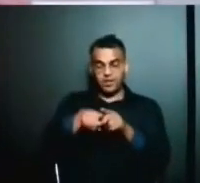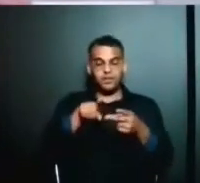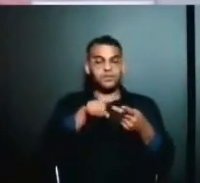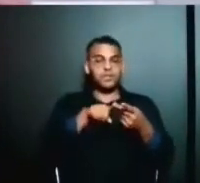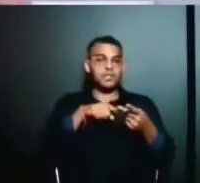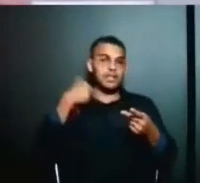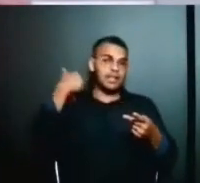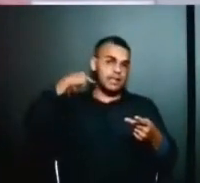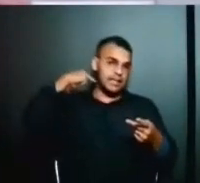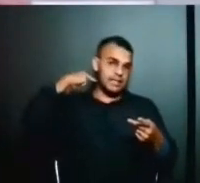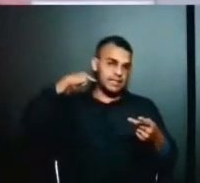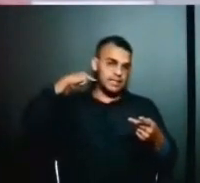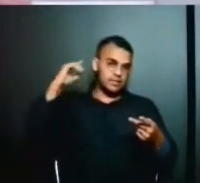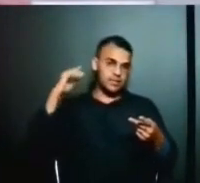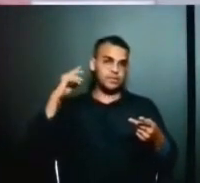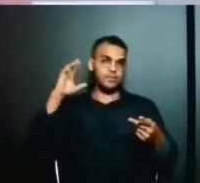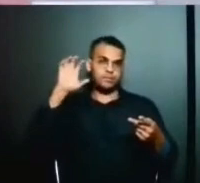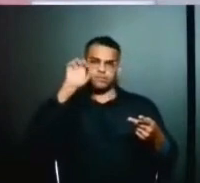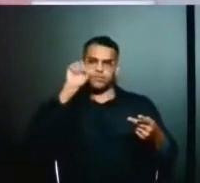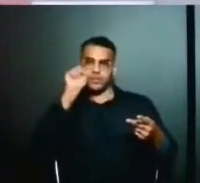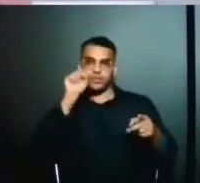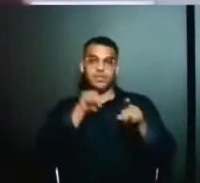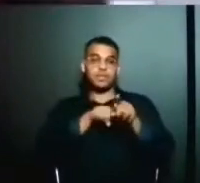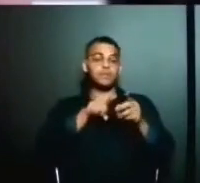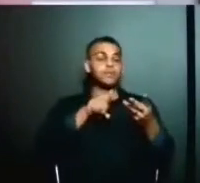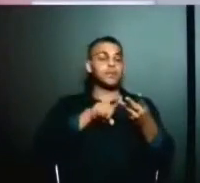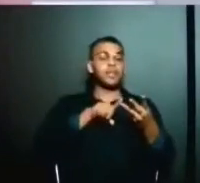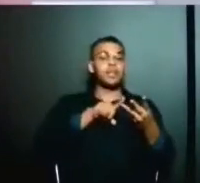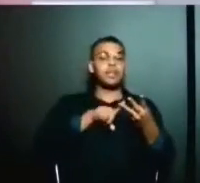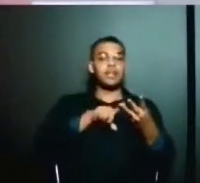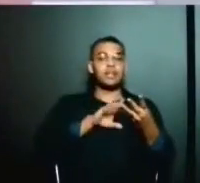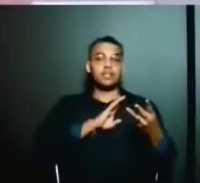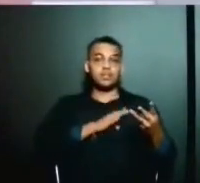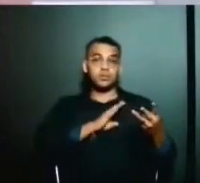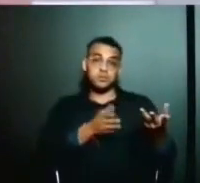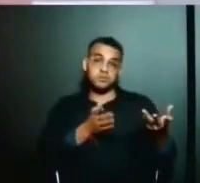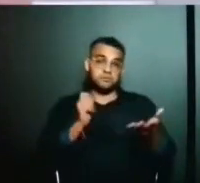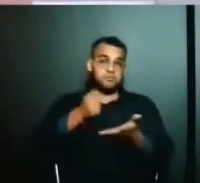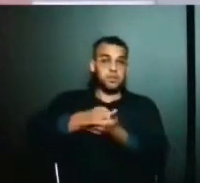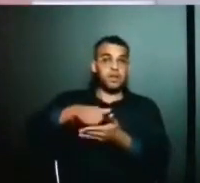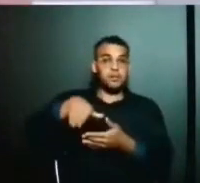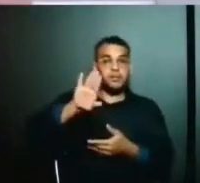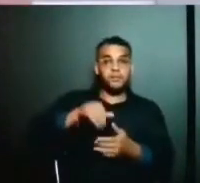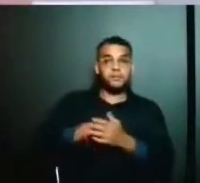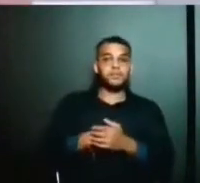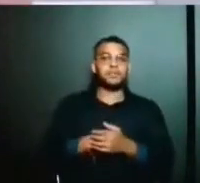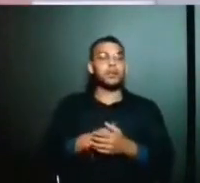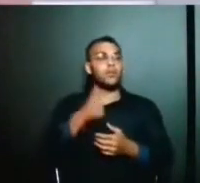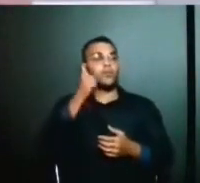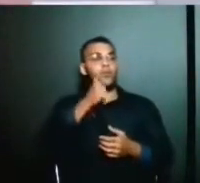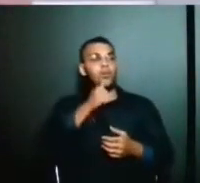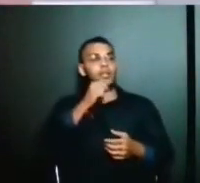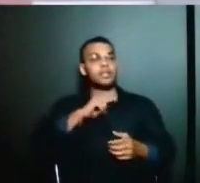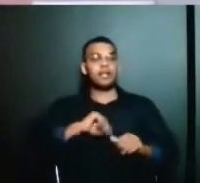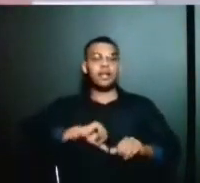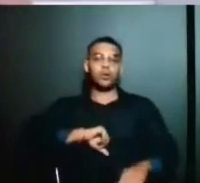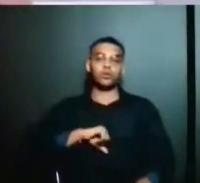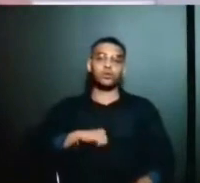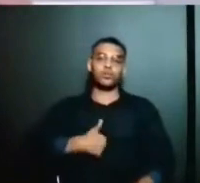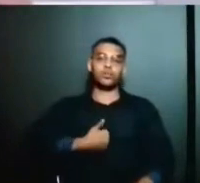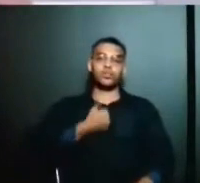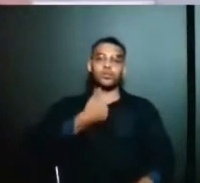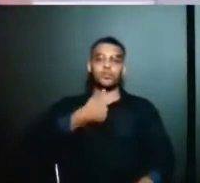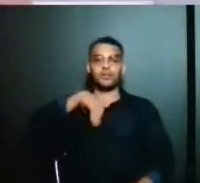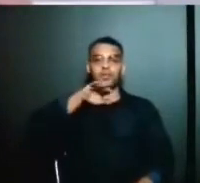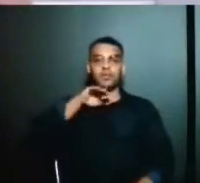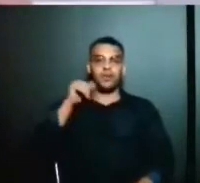que pagam mais. Então, o Thomas Sowell vai desmistificar isso para que as mulheres tenham um pouco mais de autoestima. O movimento feminista não